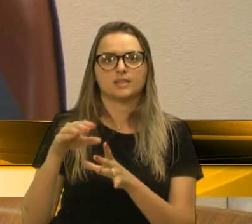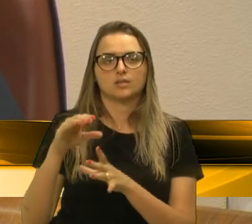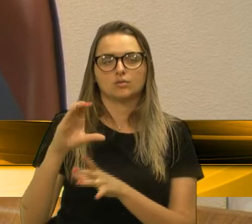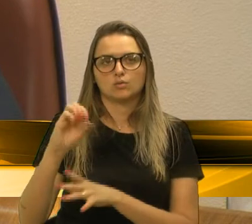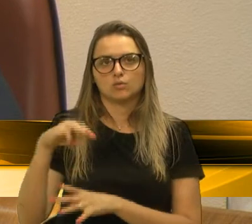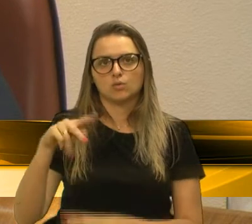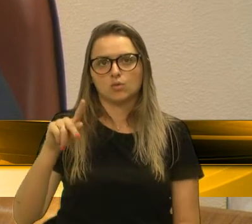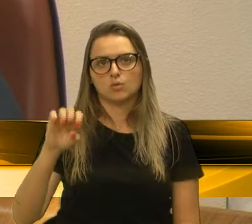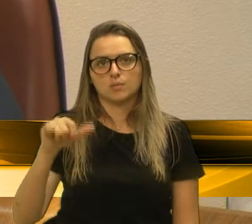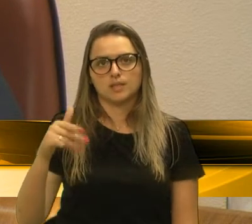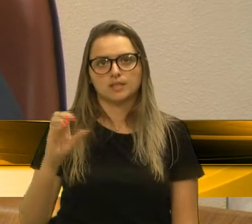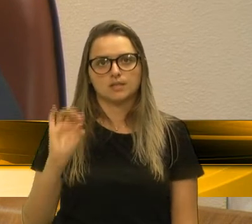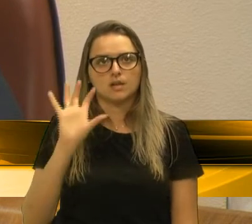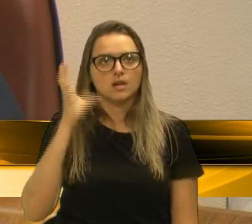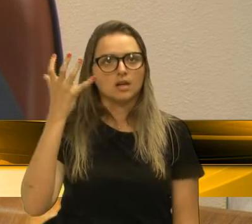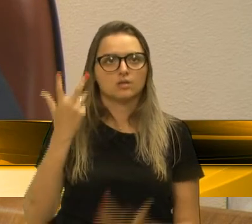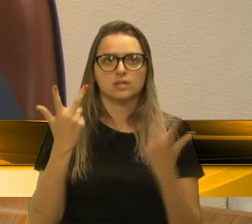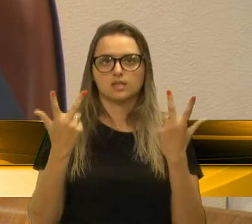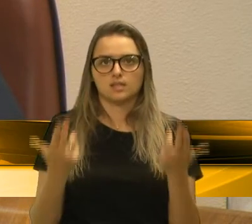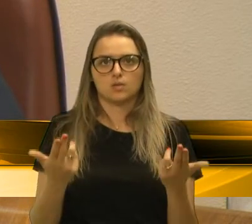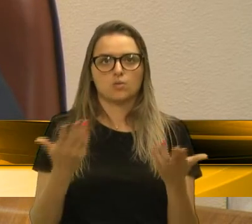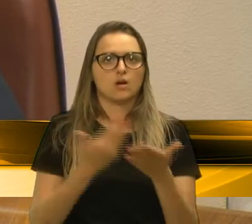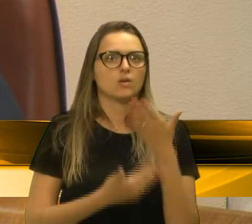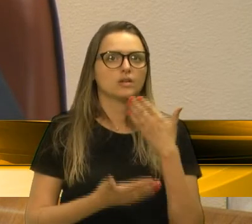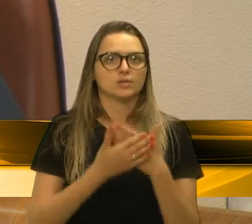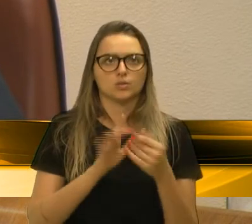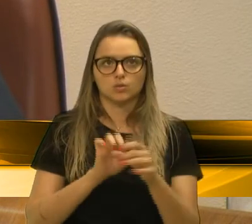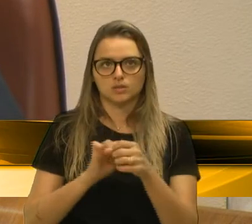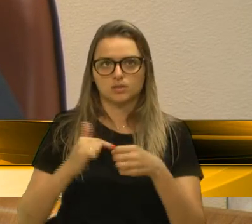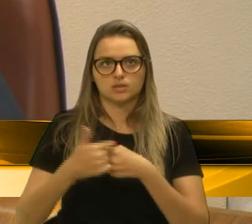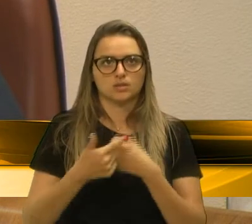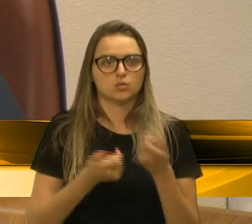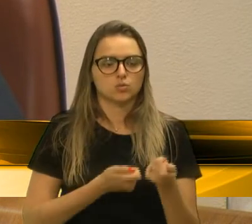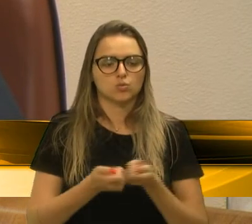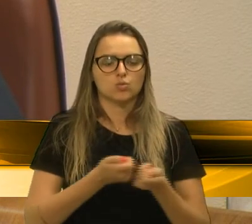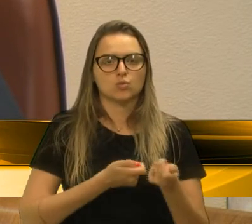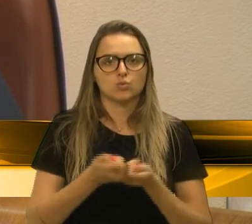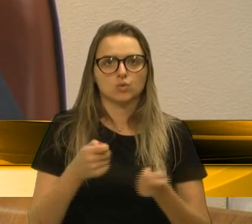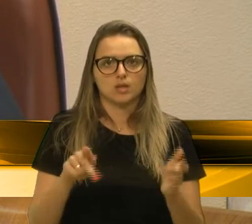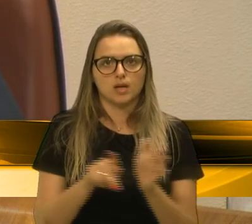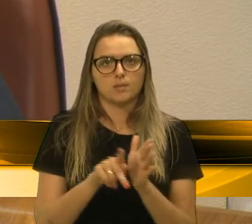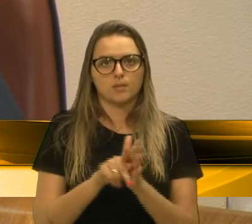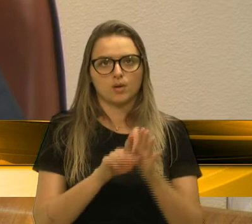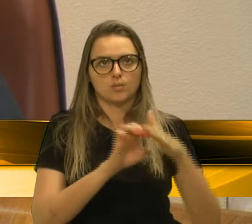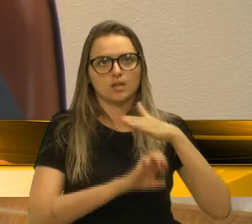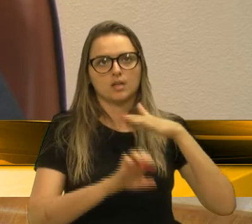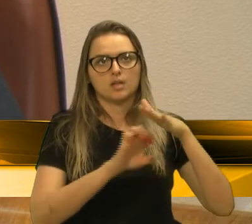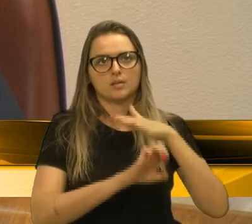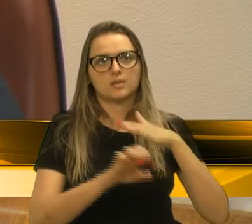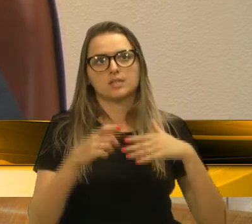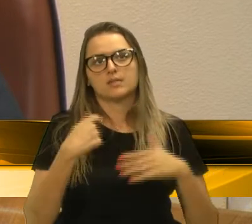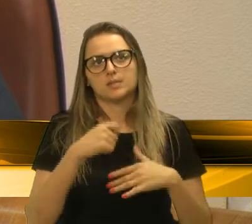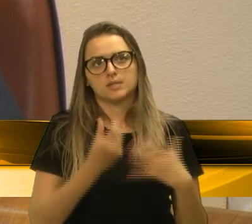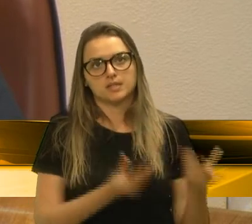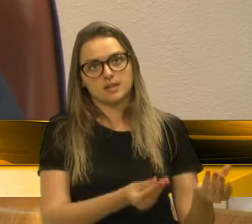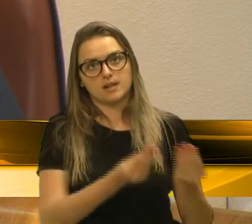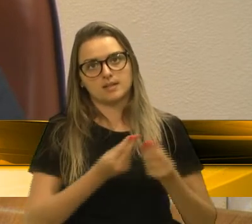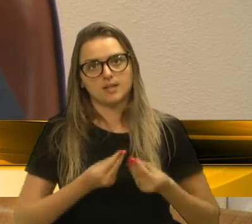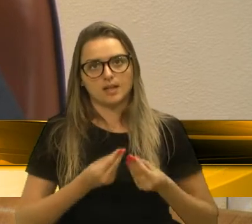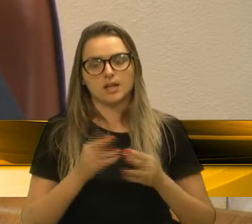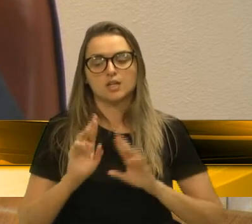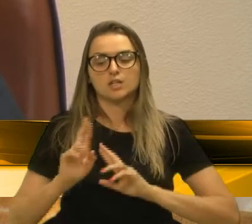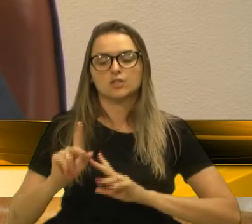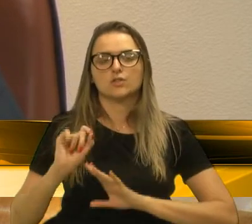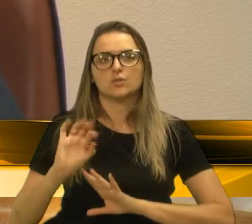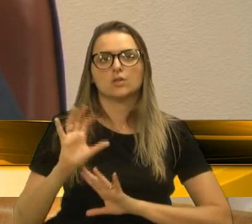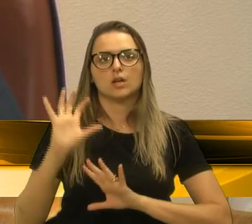ela acontece exatamente igual acontece em todas as cidades. E esses controles a empresa concessionária vai ter que nos fornecer, diferente do que acontece